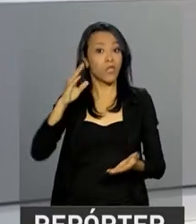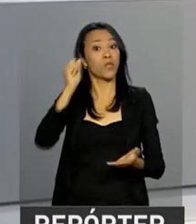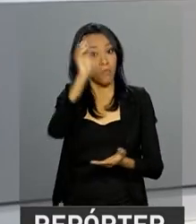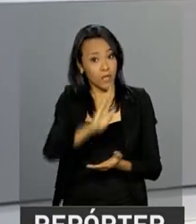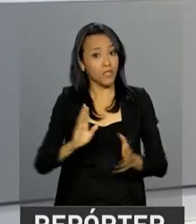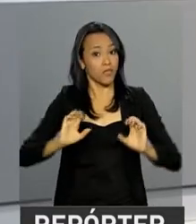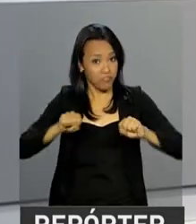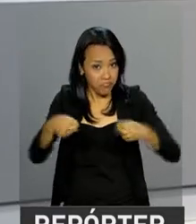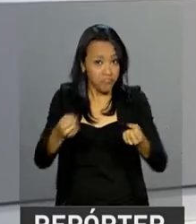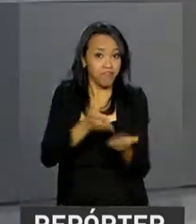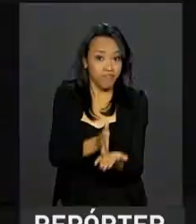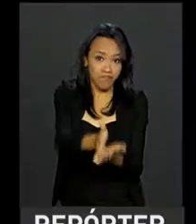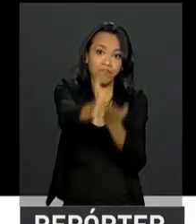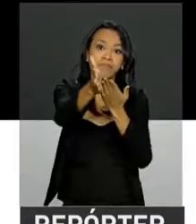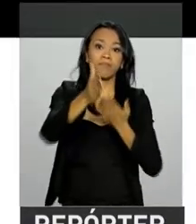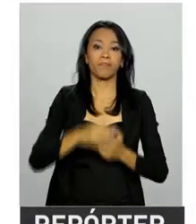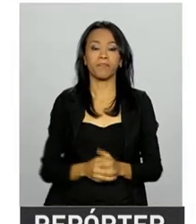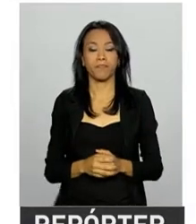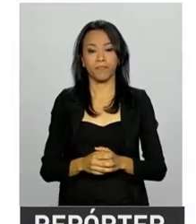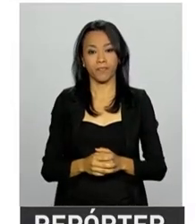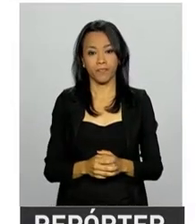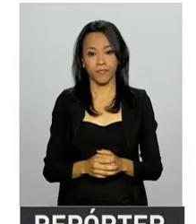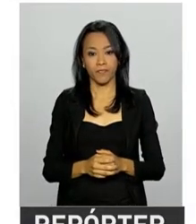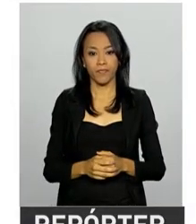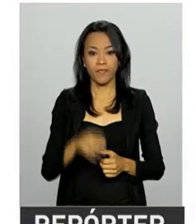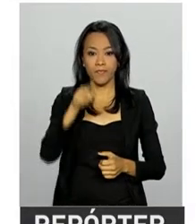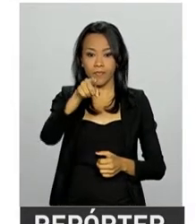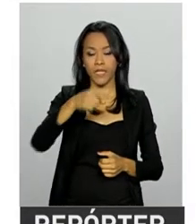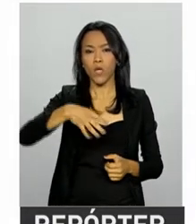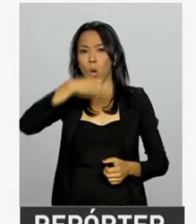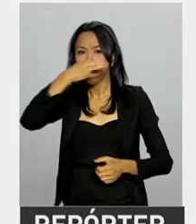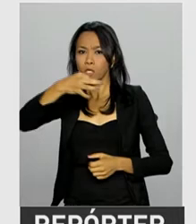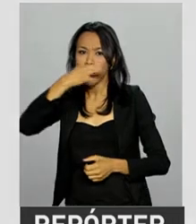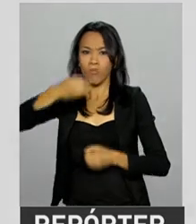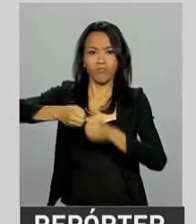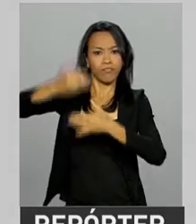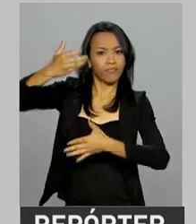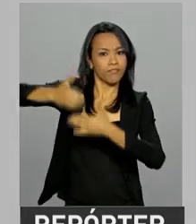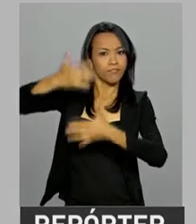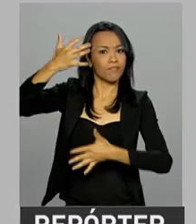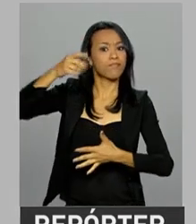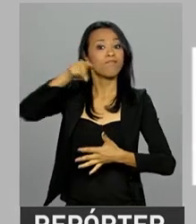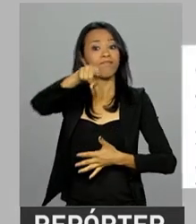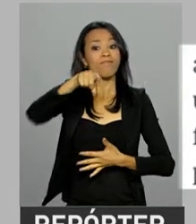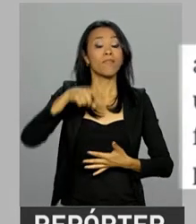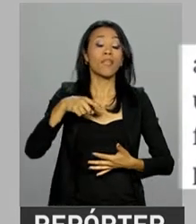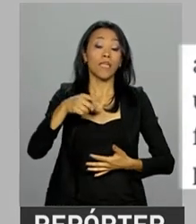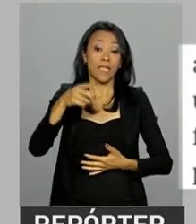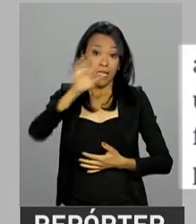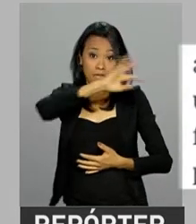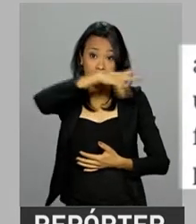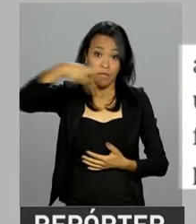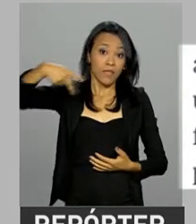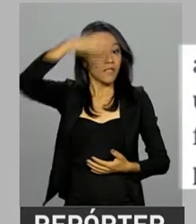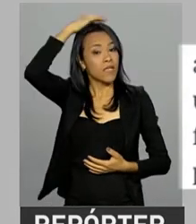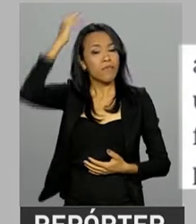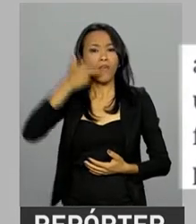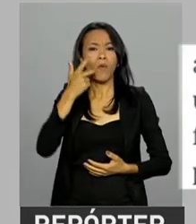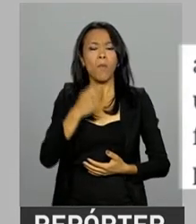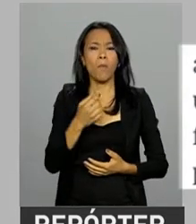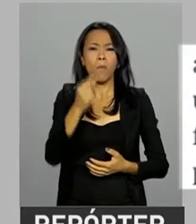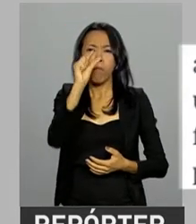nos trilhos no artigo de opinião temer escreve que em pouco mais de um ano e meio o governo